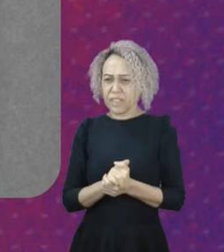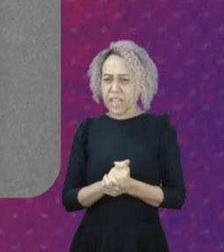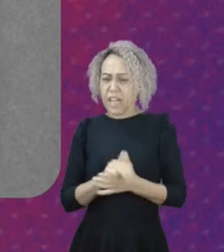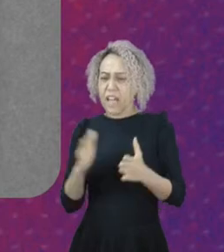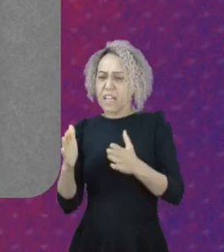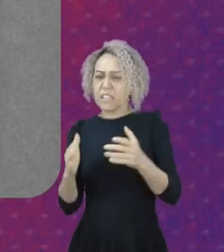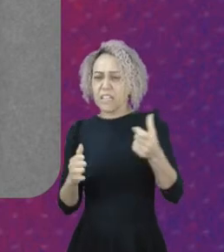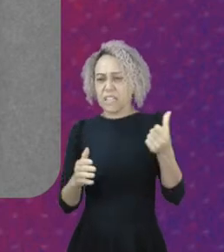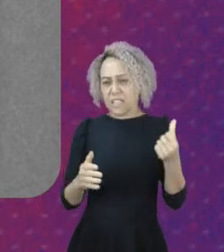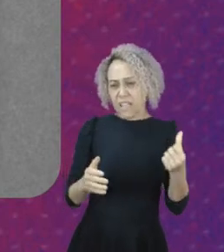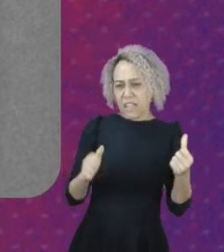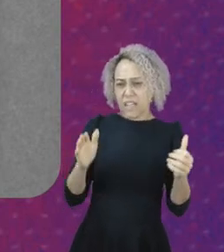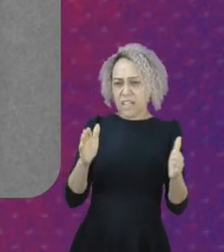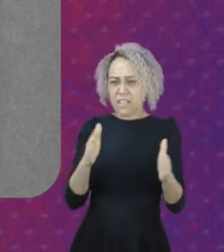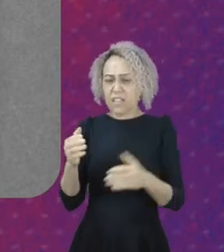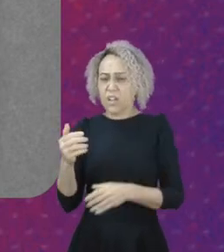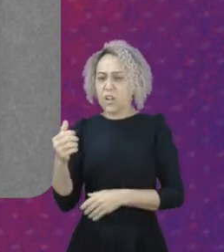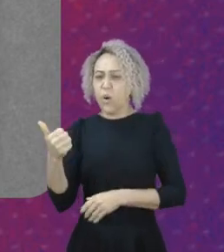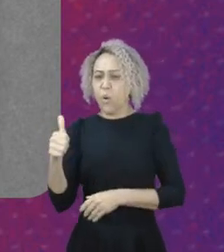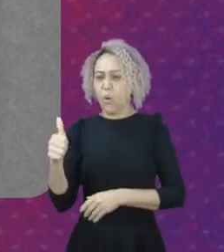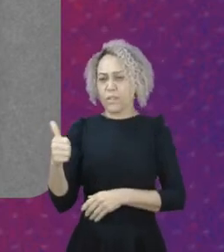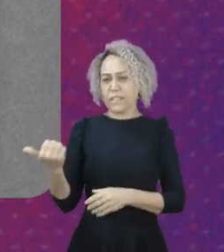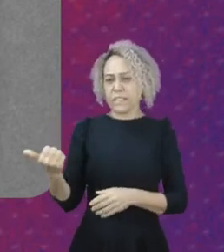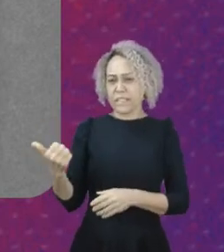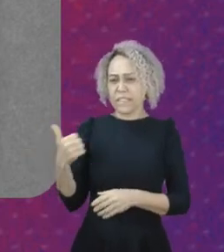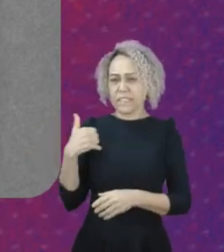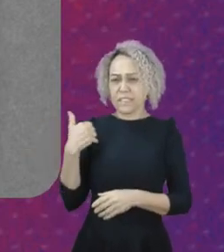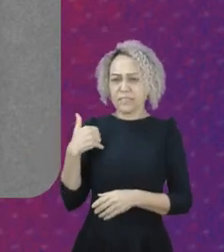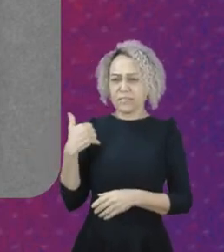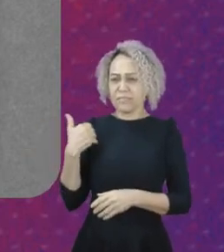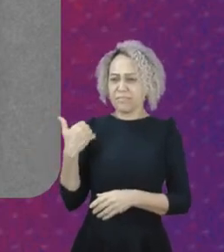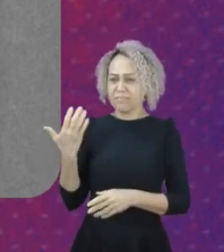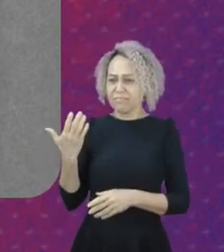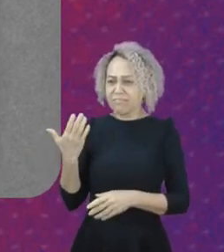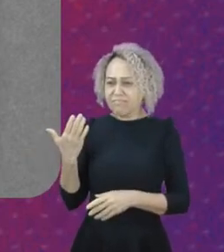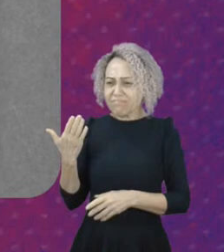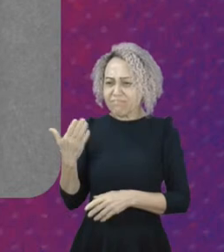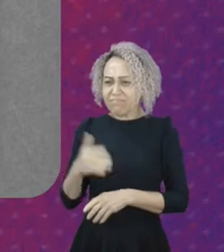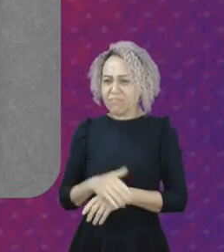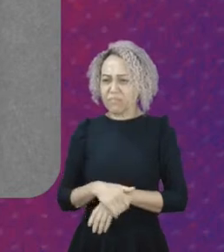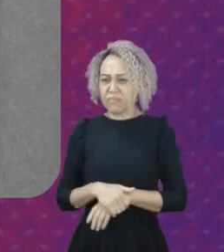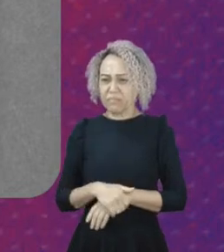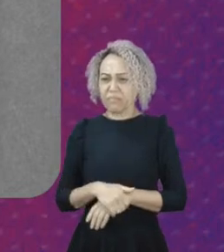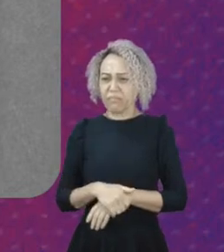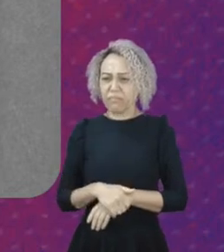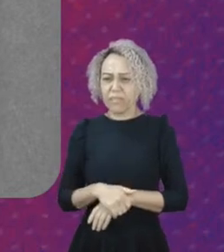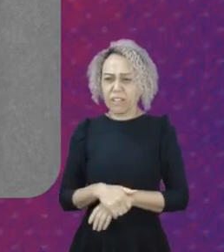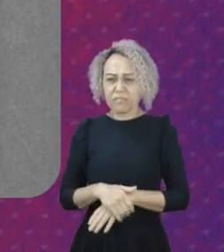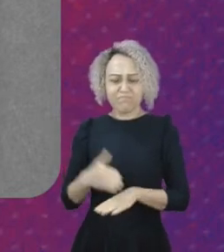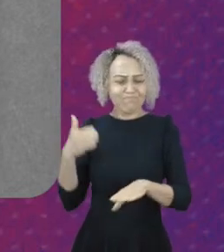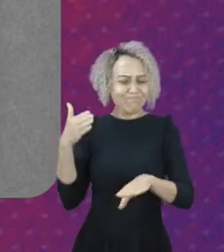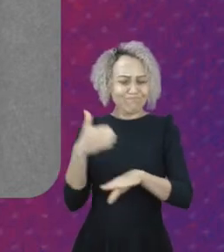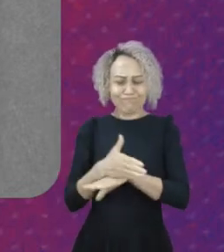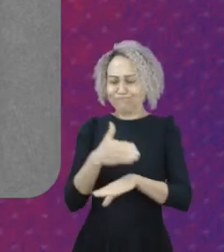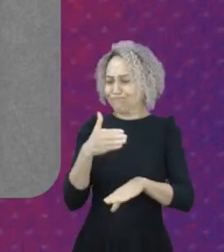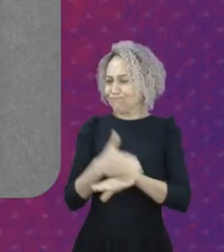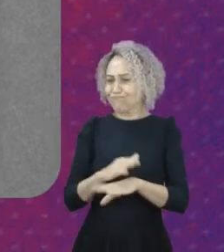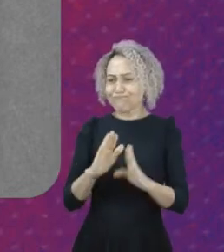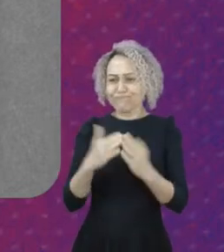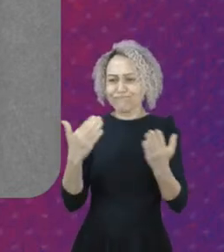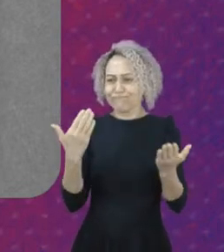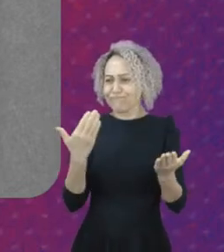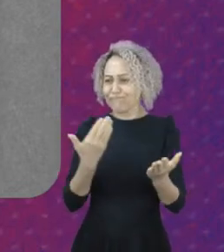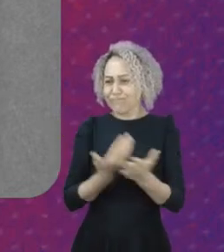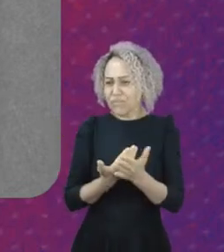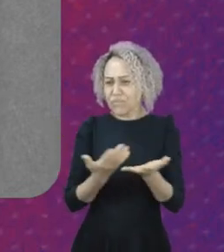a criança ainda são, na maioria das vezes, das mulheres, né? Das meninas. E aí, essa menina que para